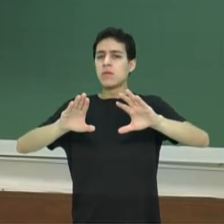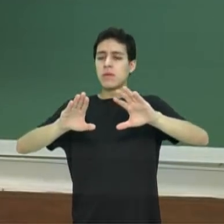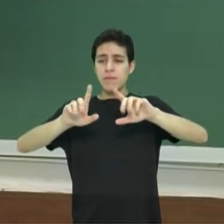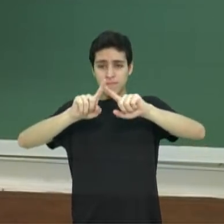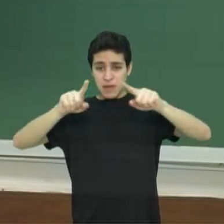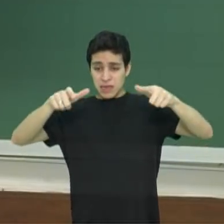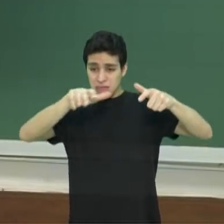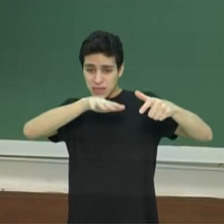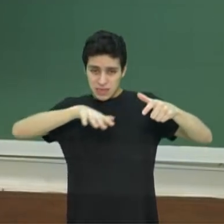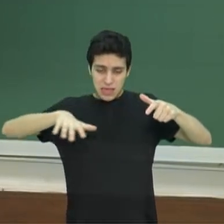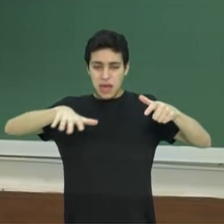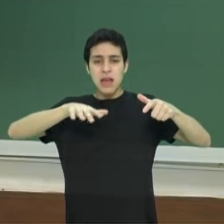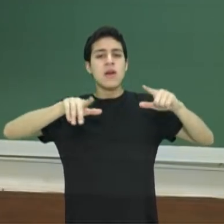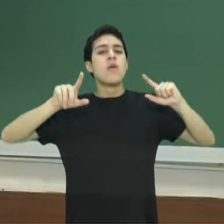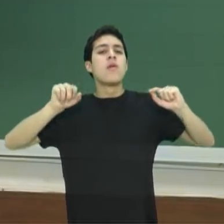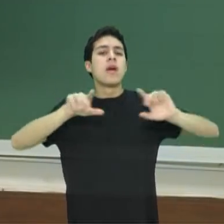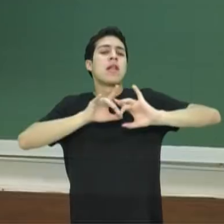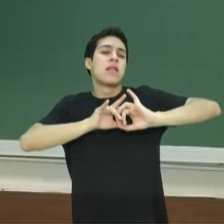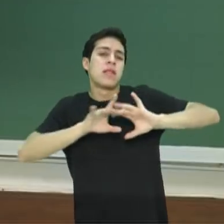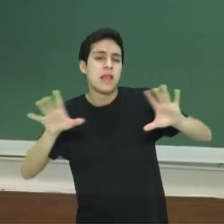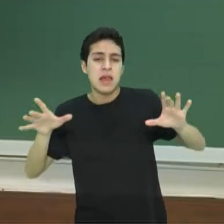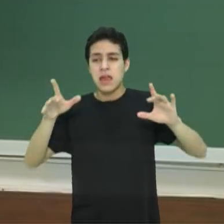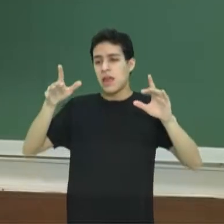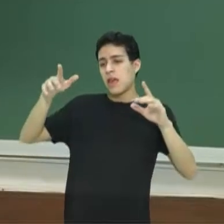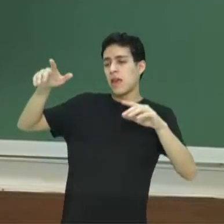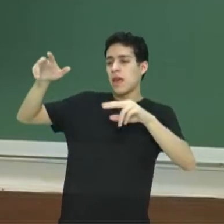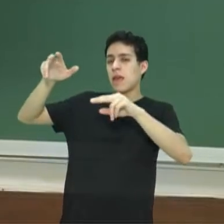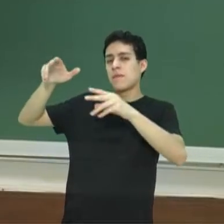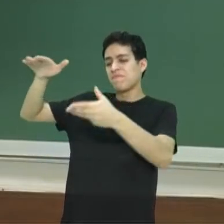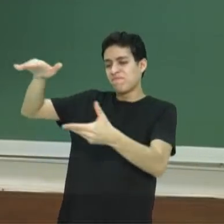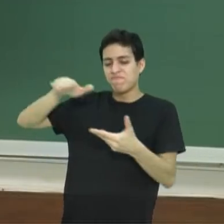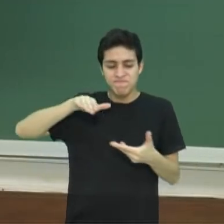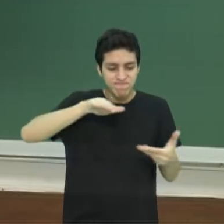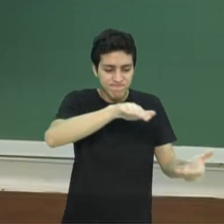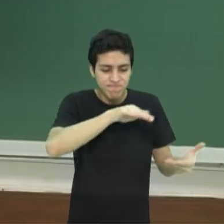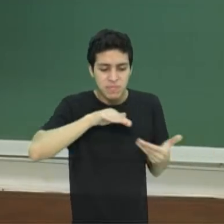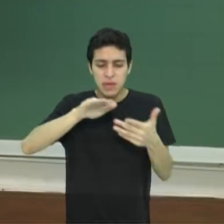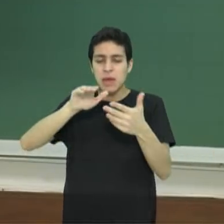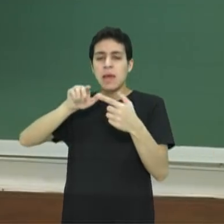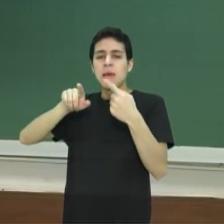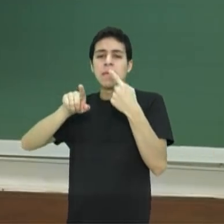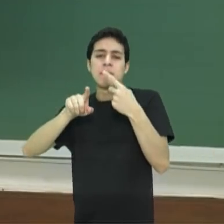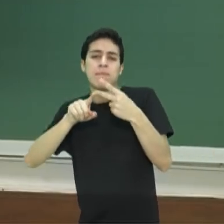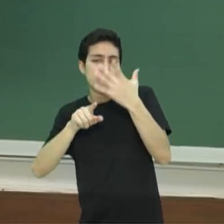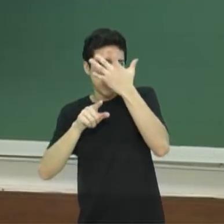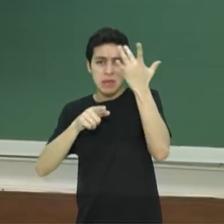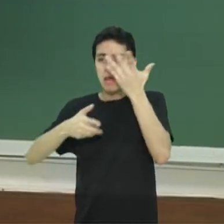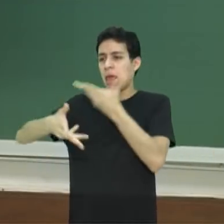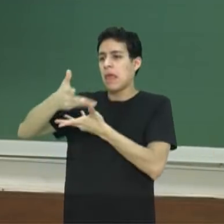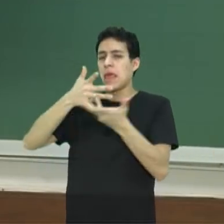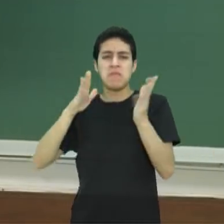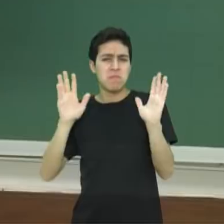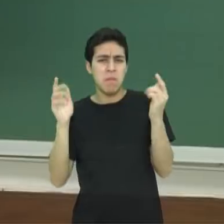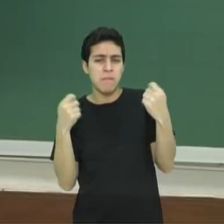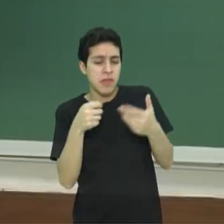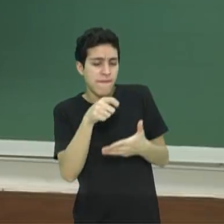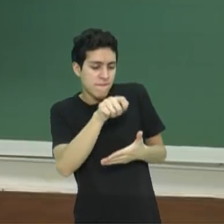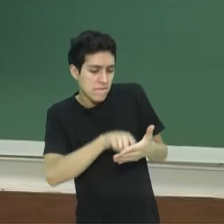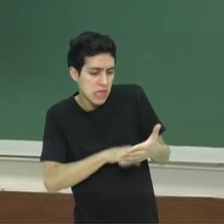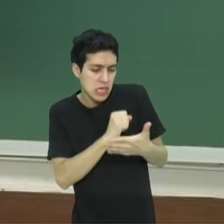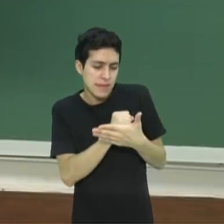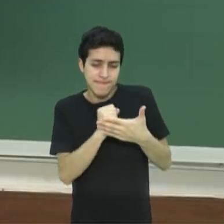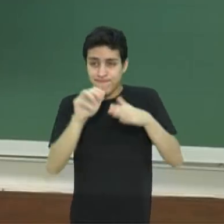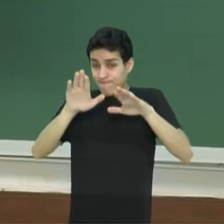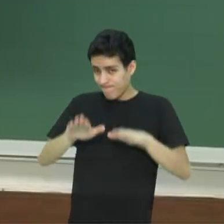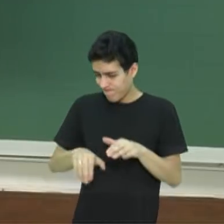Schengen, transita livremente mercadorias, pessoas, sem necessidade de apresentar um visto para você permanecer naquele